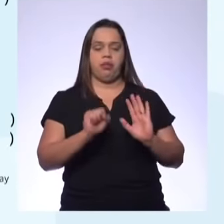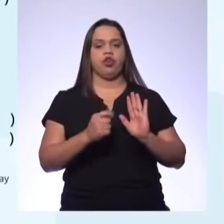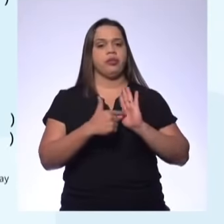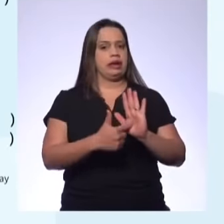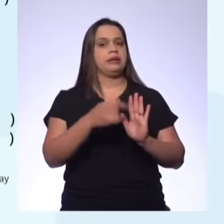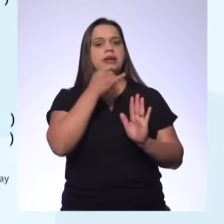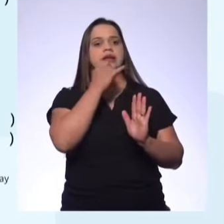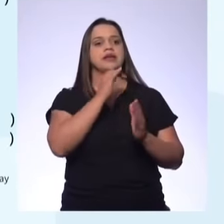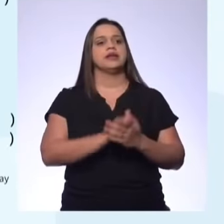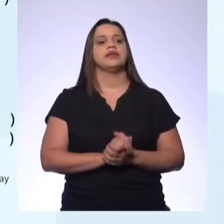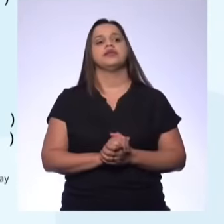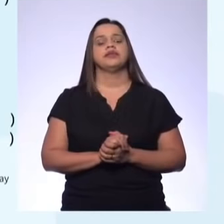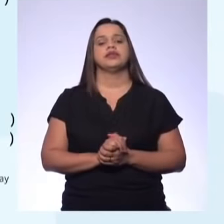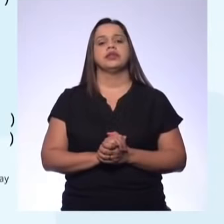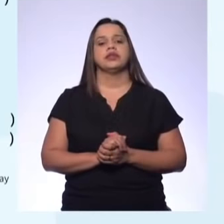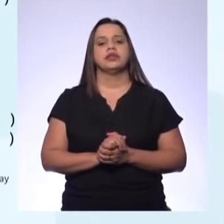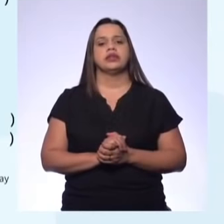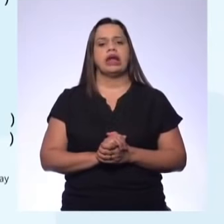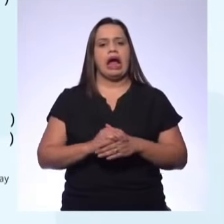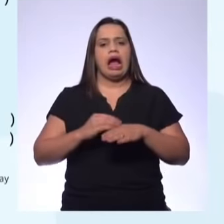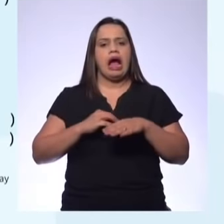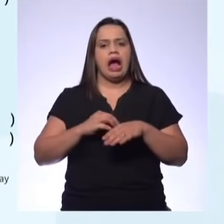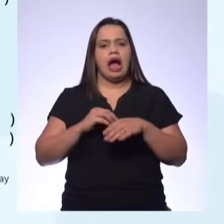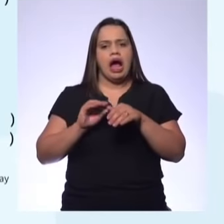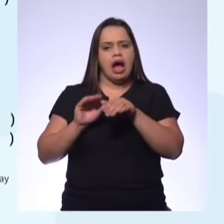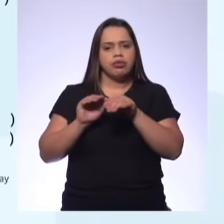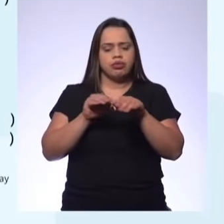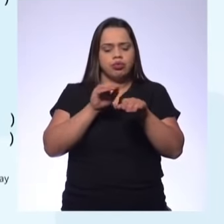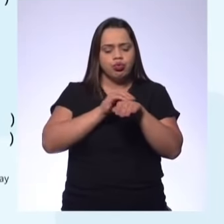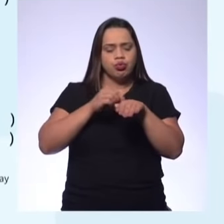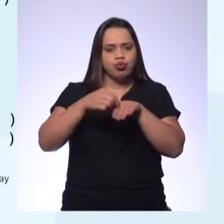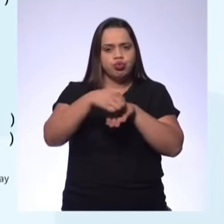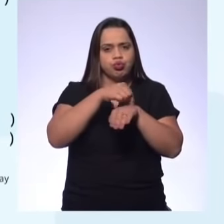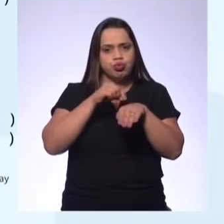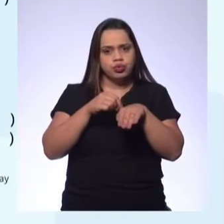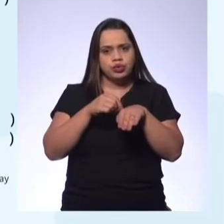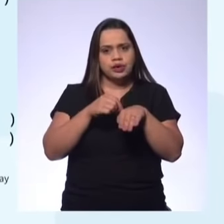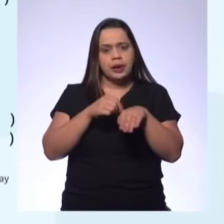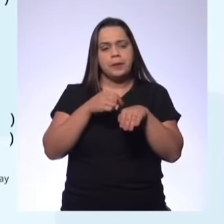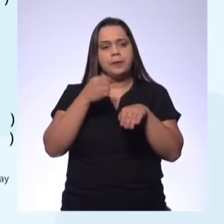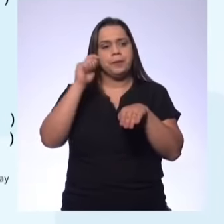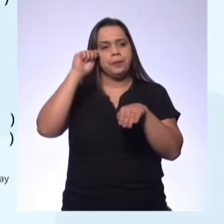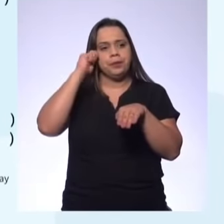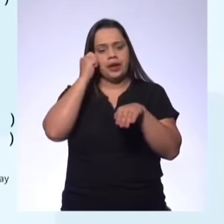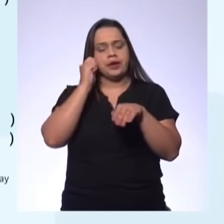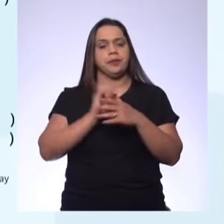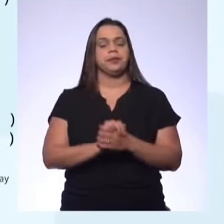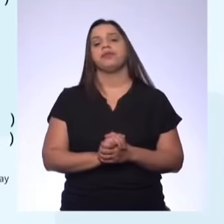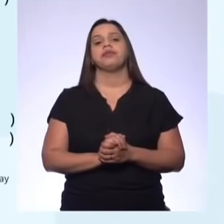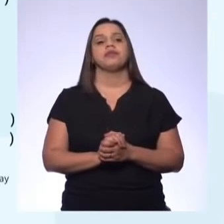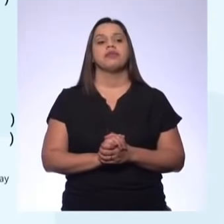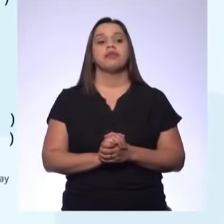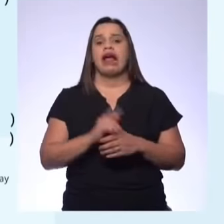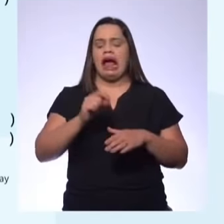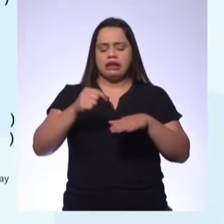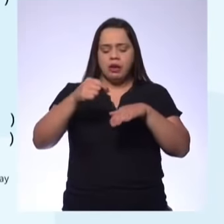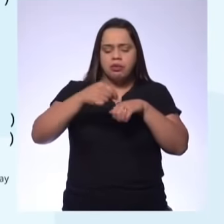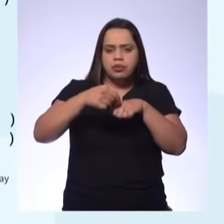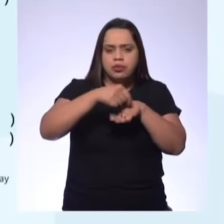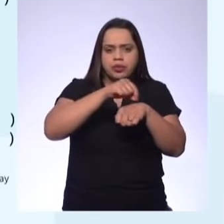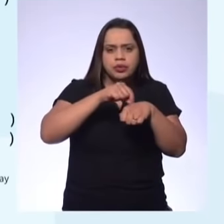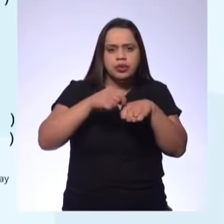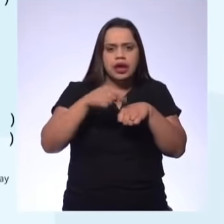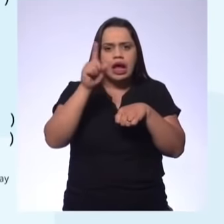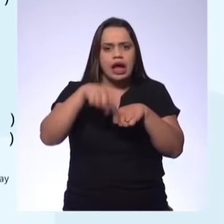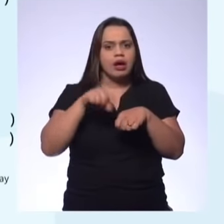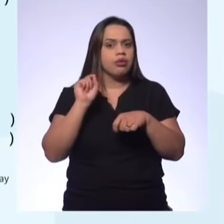para ele que ele tem que fazer as joaninhas tem pintas tem manchas sem manchas essas manchas são em regra de três o Land